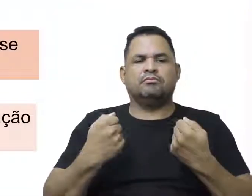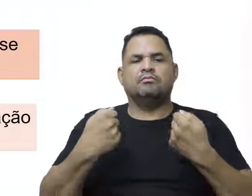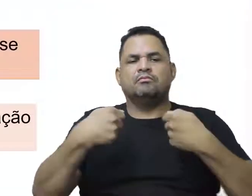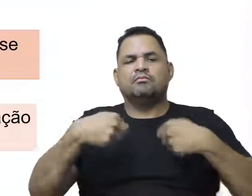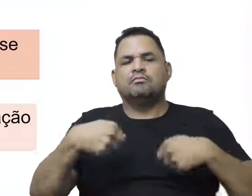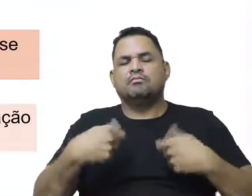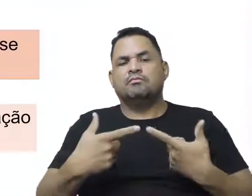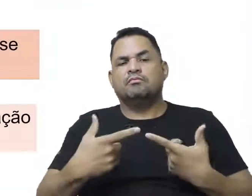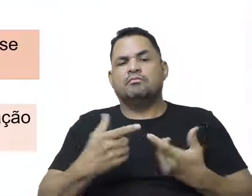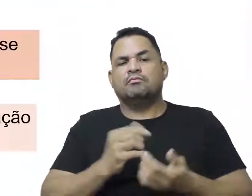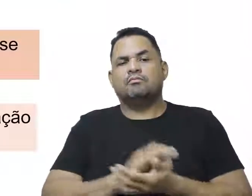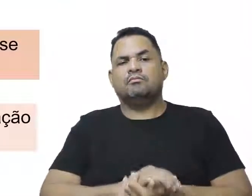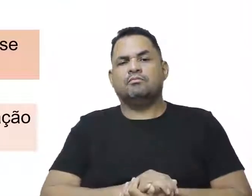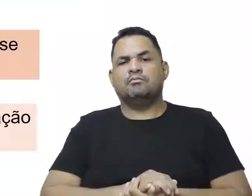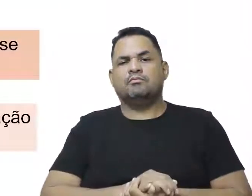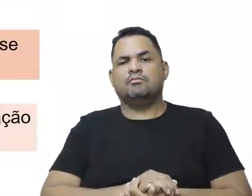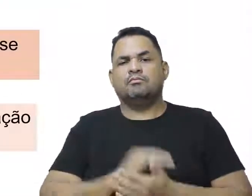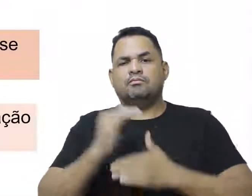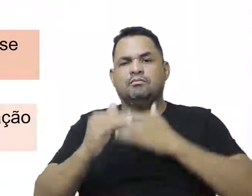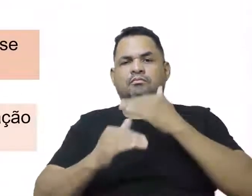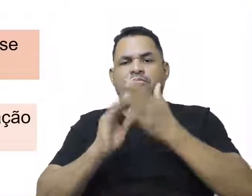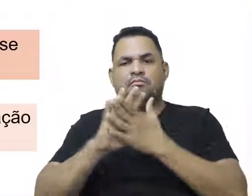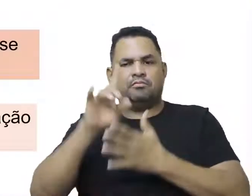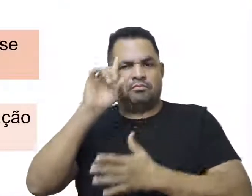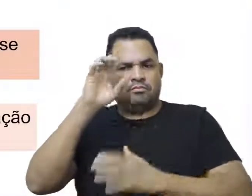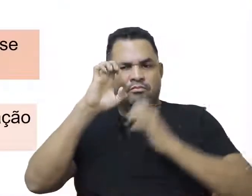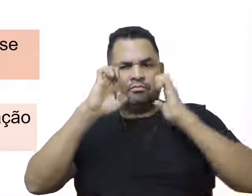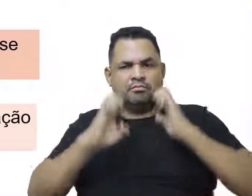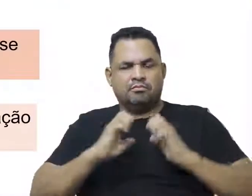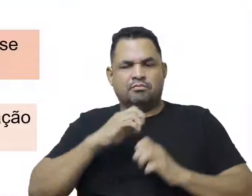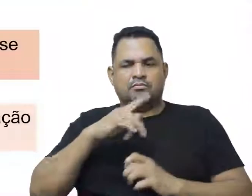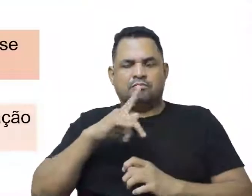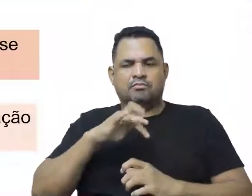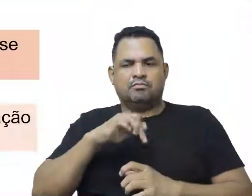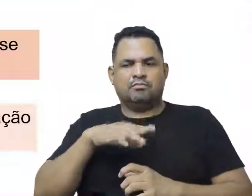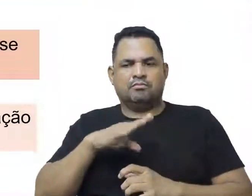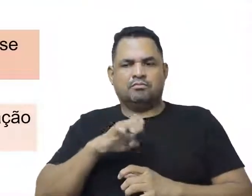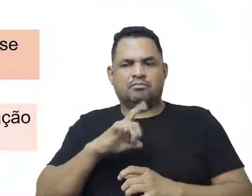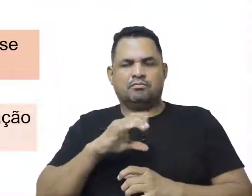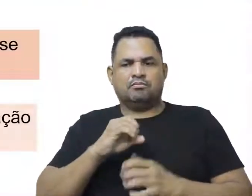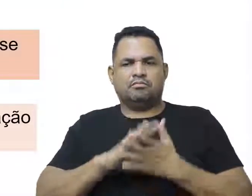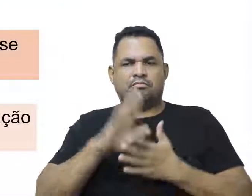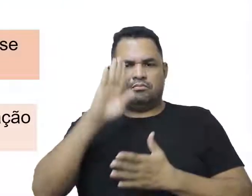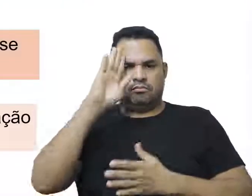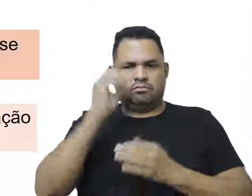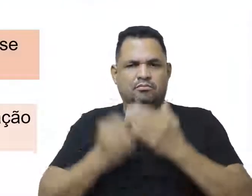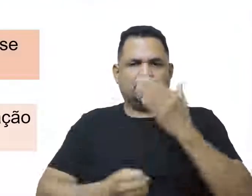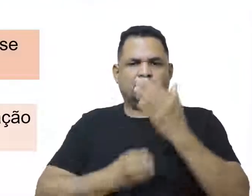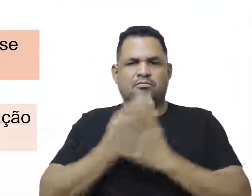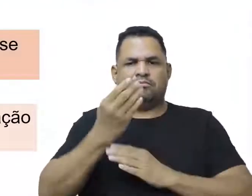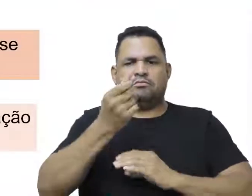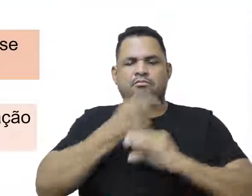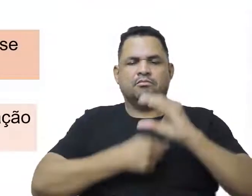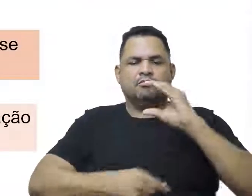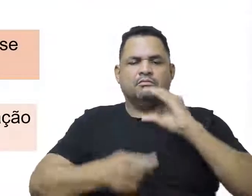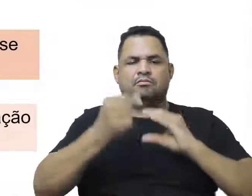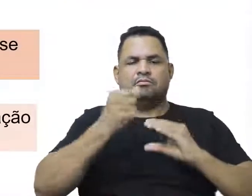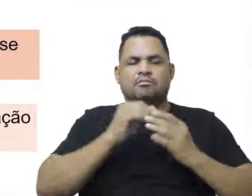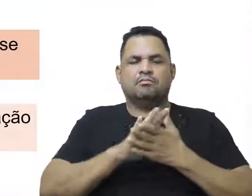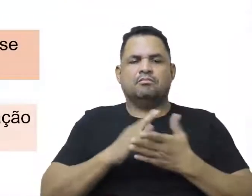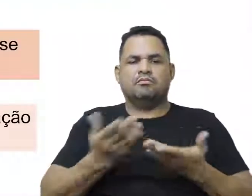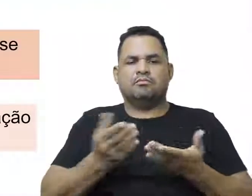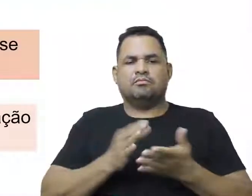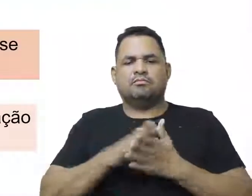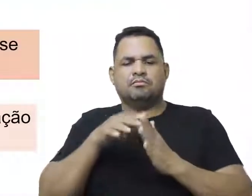E aí ele também desenvolveu a ideia de que A Ética Protestante foi fundamental para o surgimento do capitalismo né